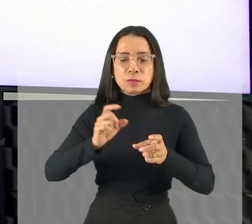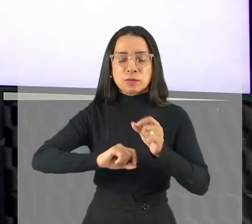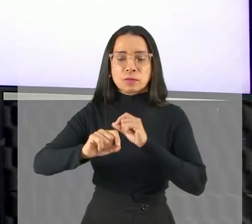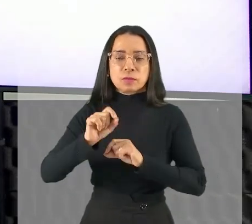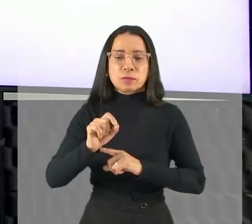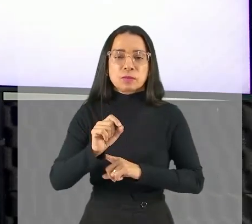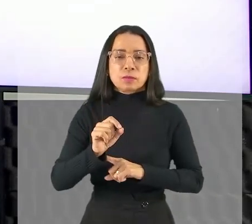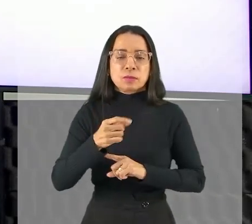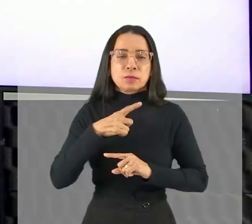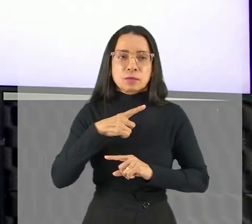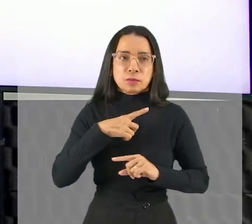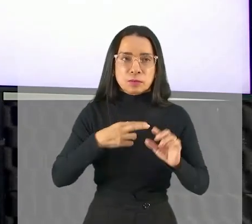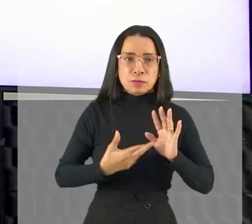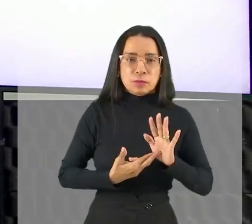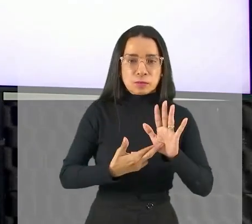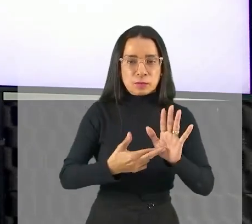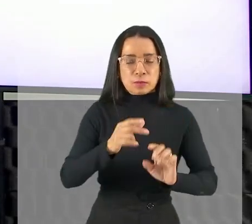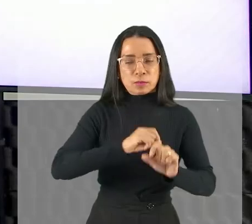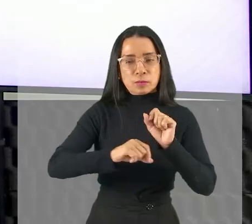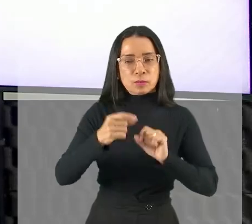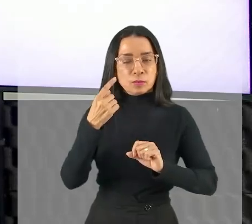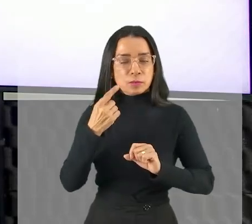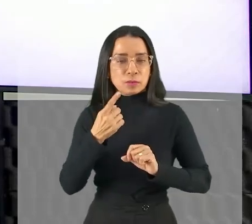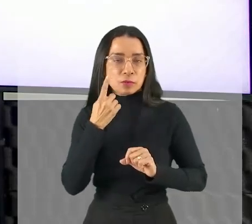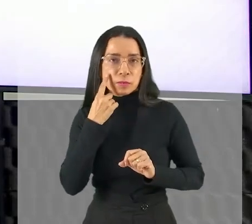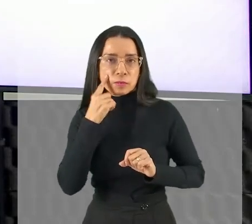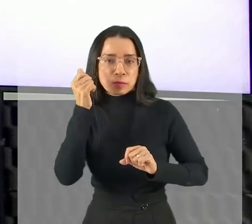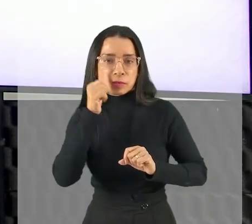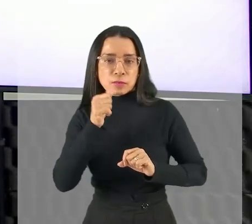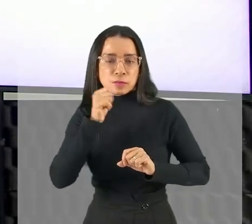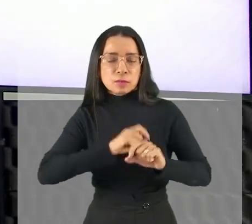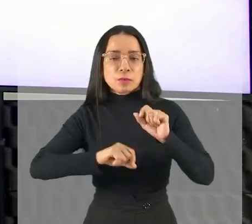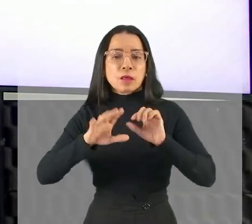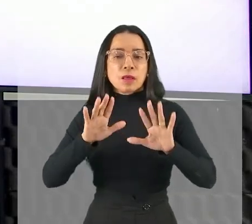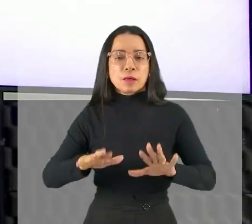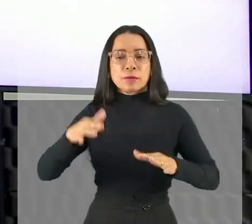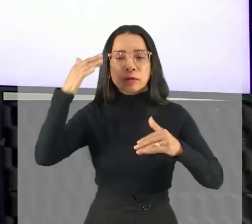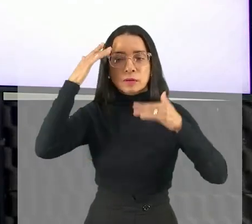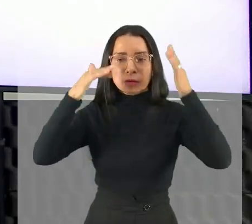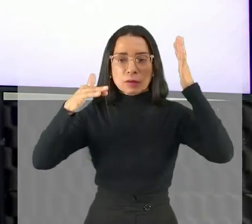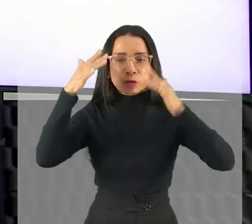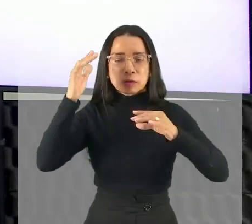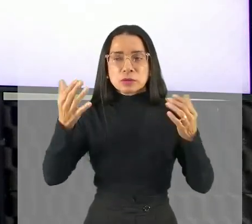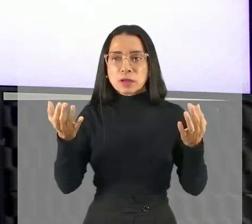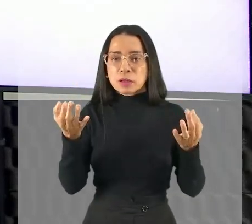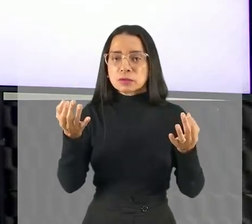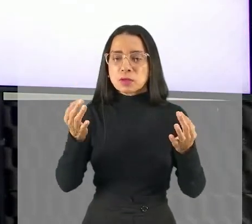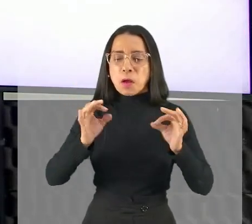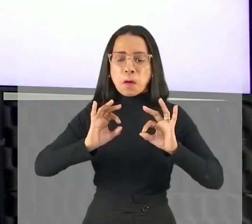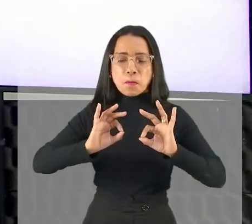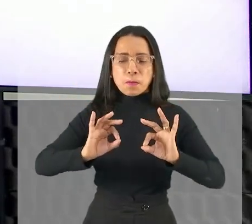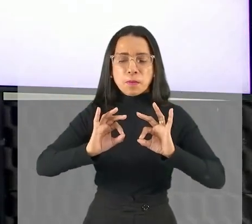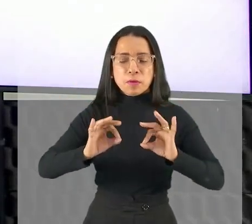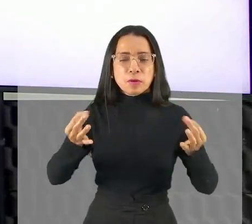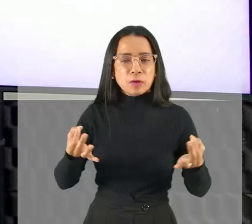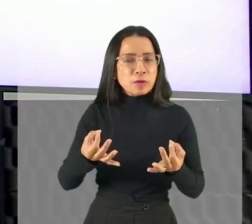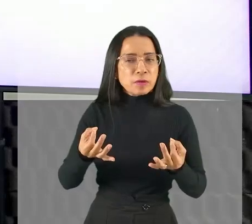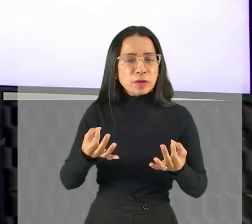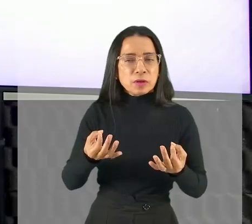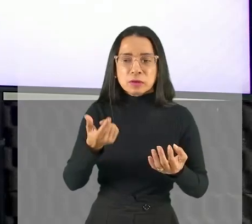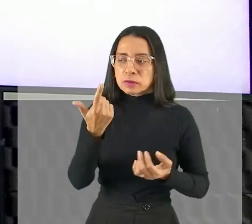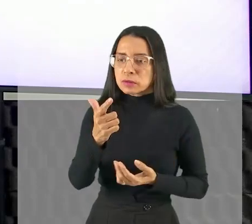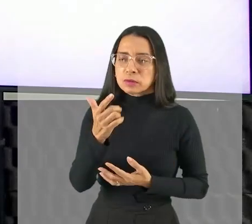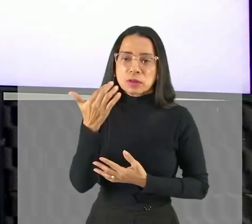que há uma representação, a gente vê lá a mulher, mas ela é de forma idealizada do corpo. A mulher está muito perfeita, sem nenhum